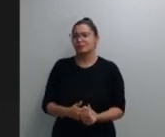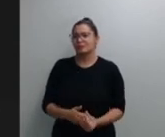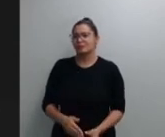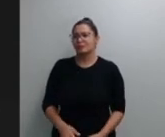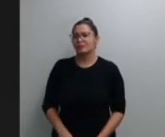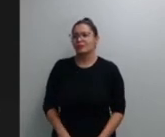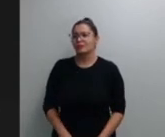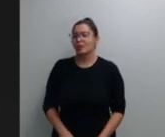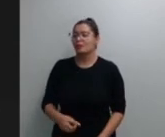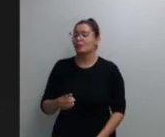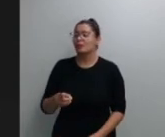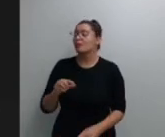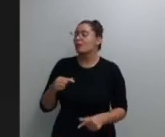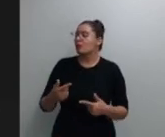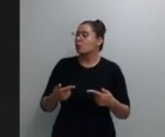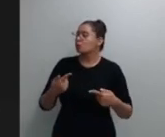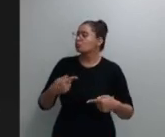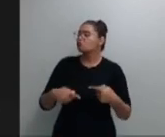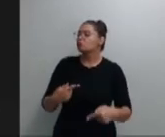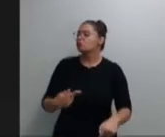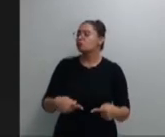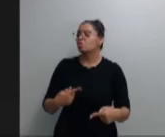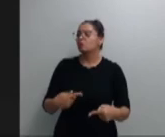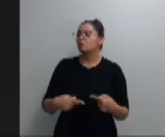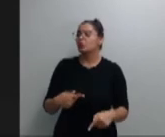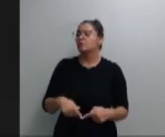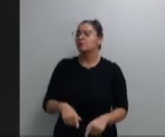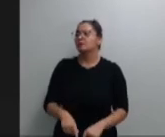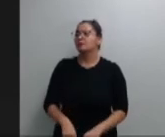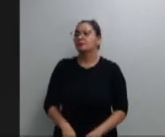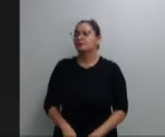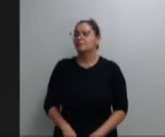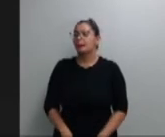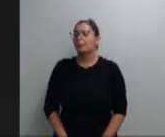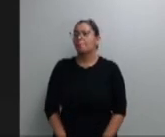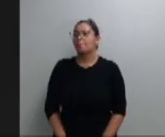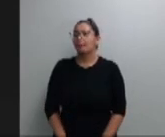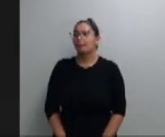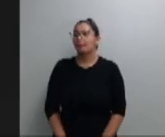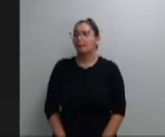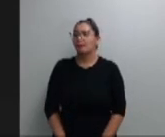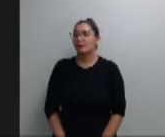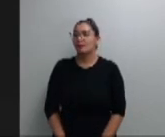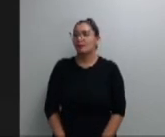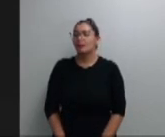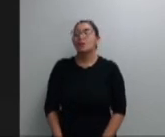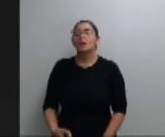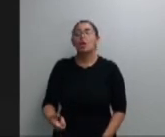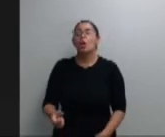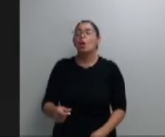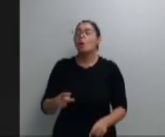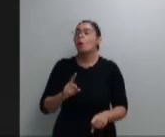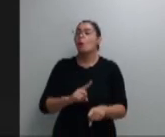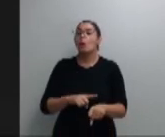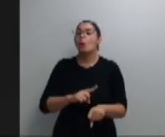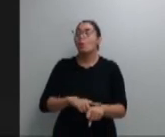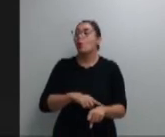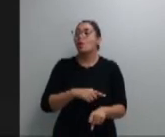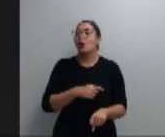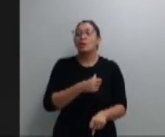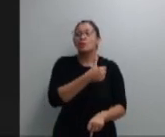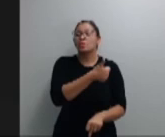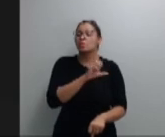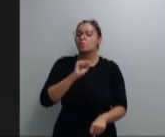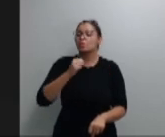algum debate já que tem já que tem destaque e a hora regulamentar que são as seis horas nós no caso já ultrapassamos